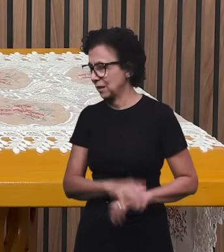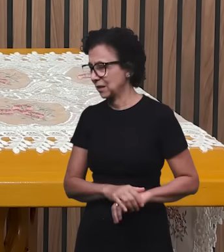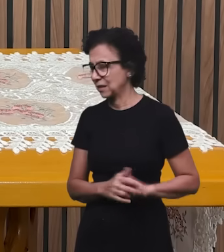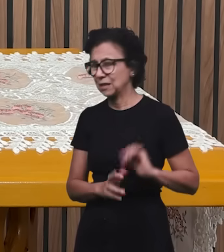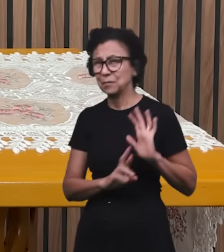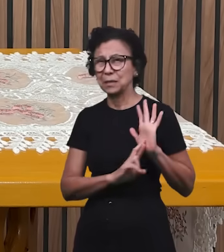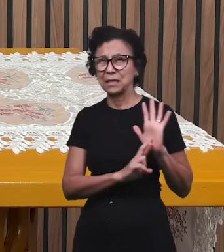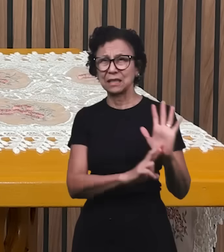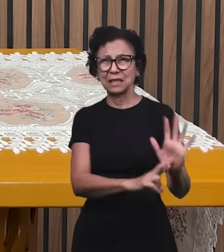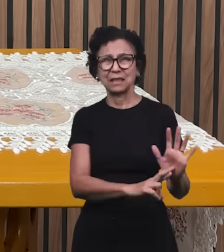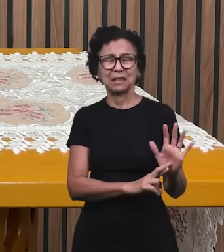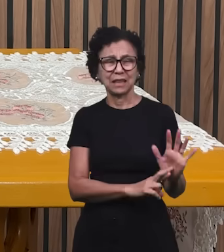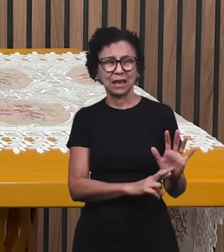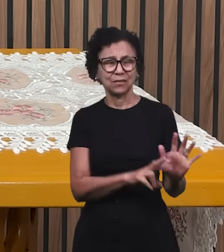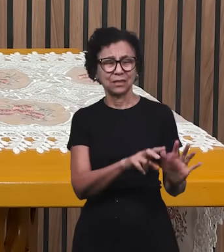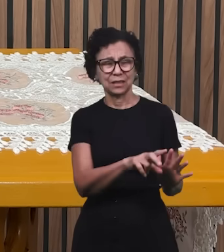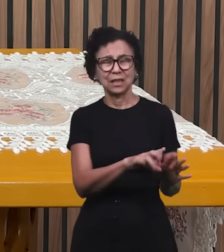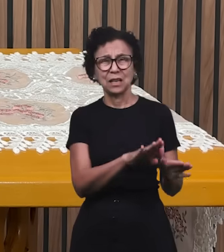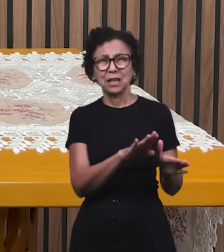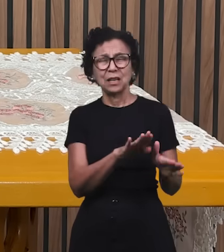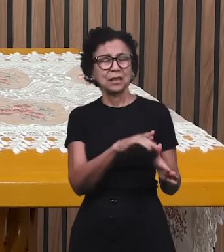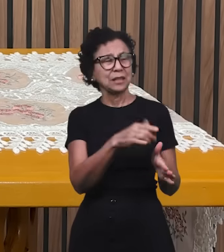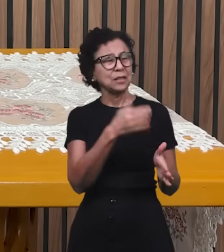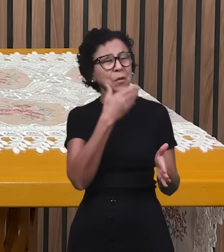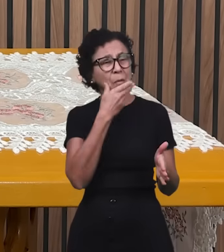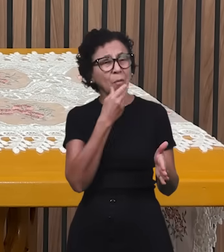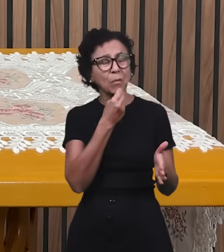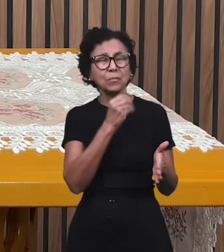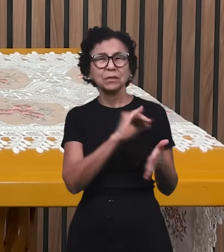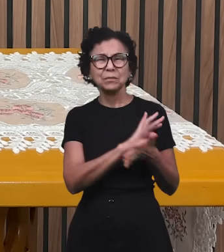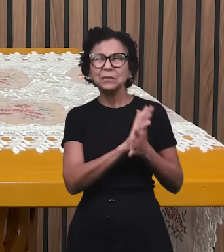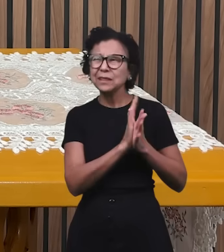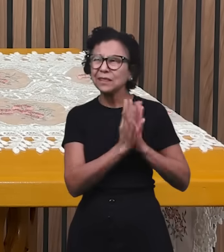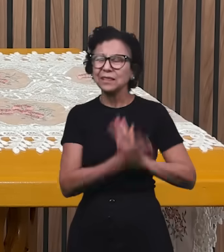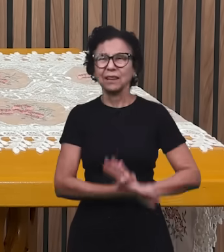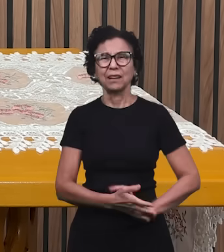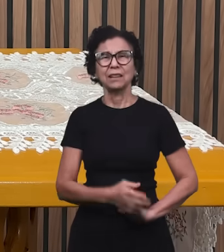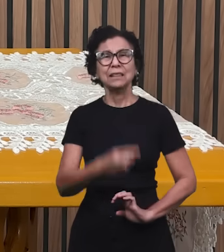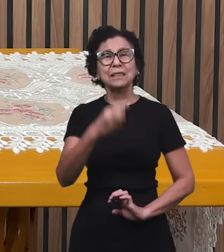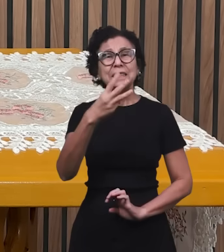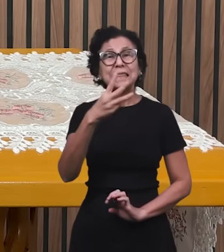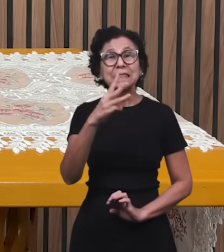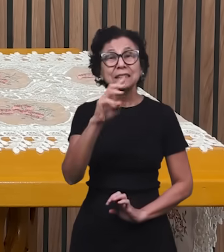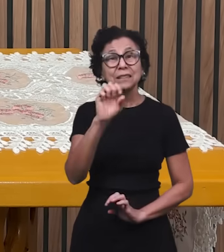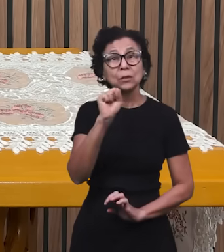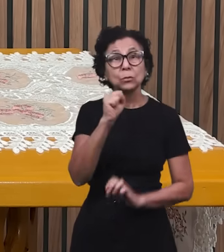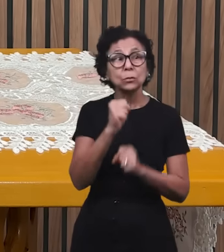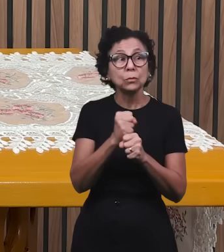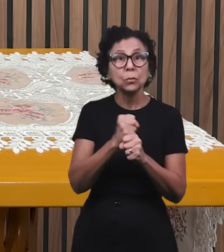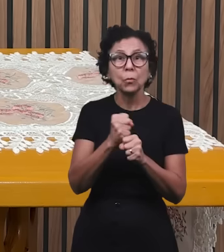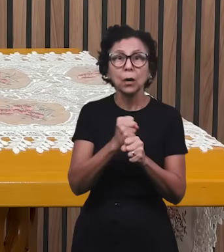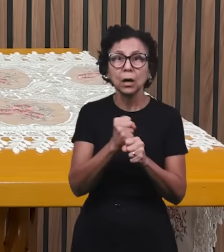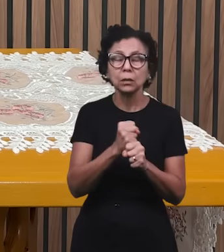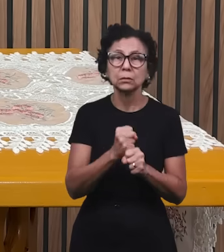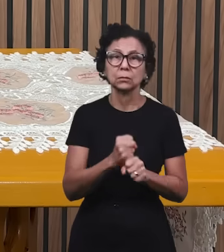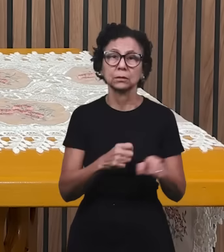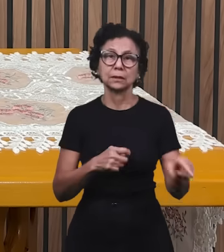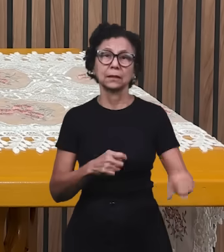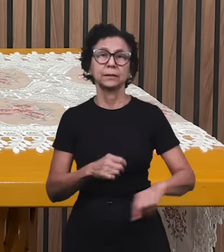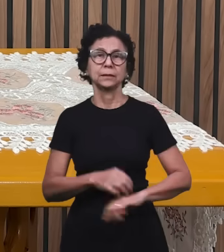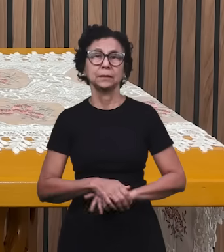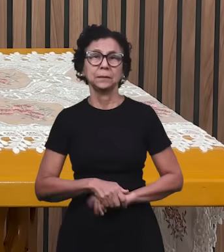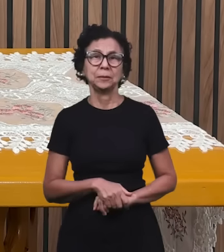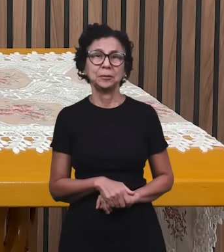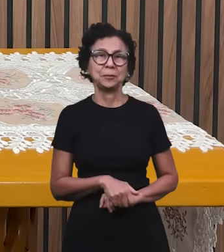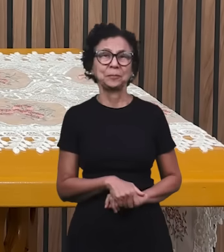uma humilhação para aquele homem há 38 anos, agora passa a ser um motivo